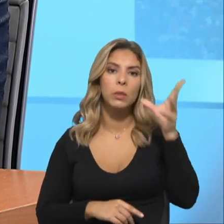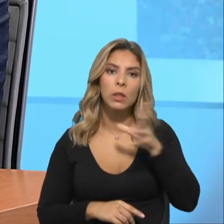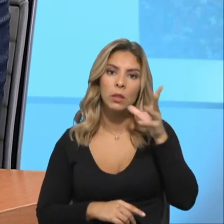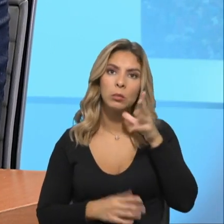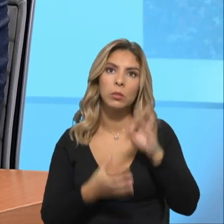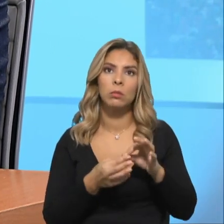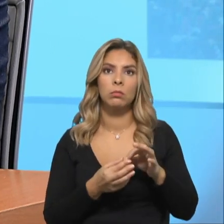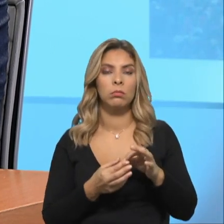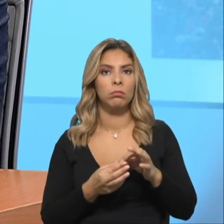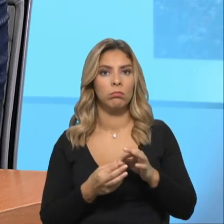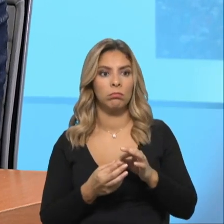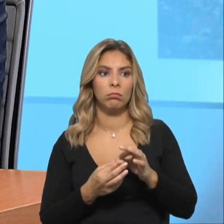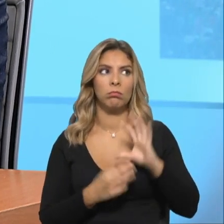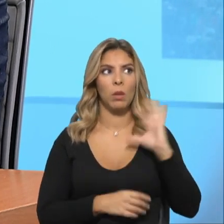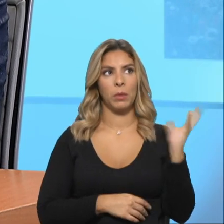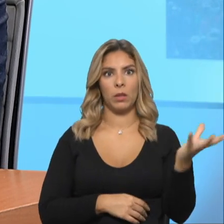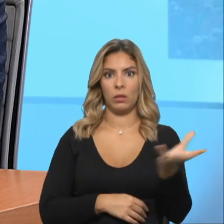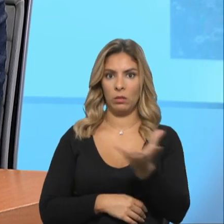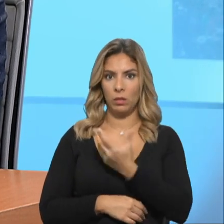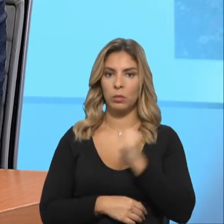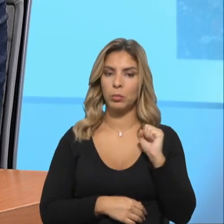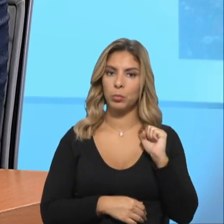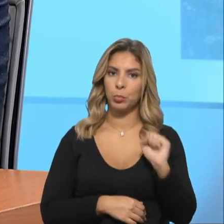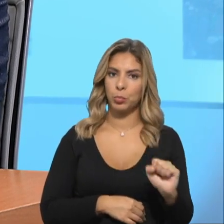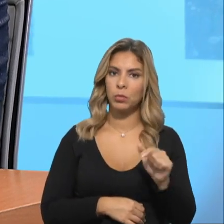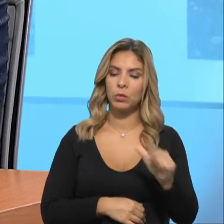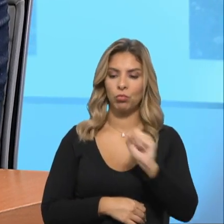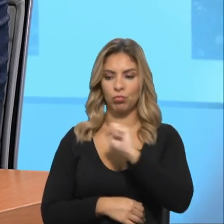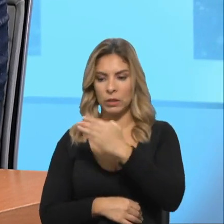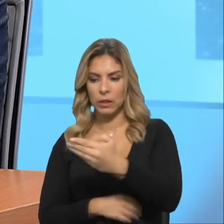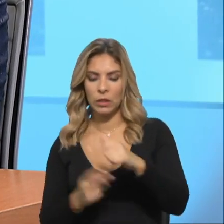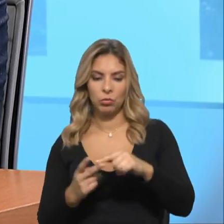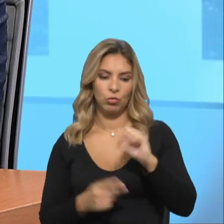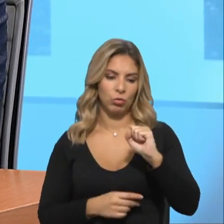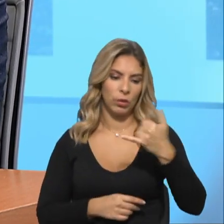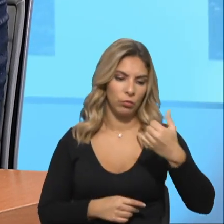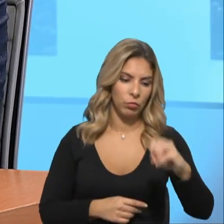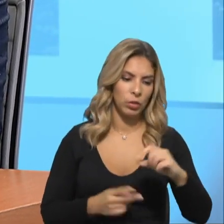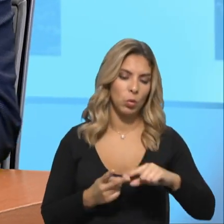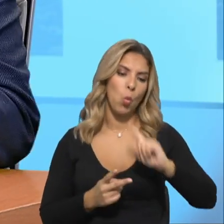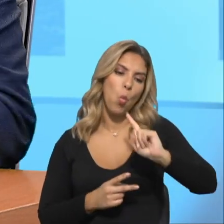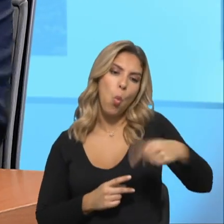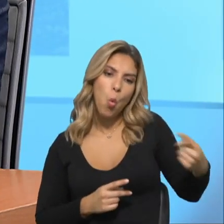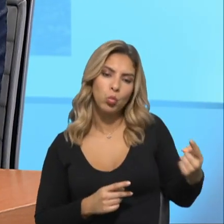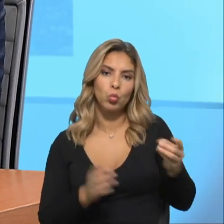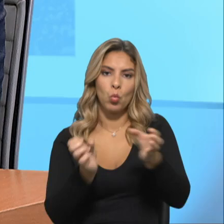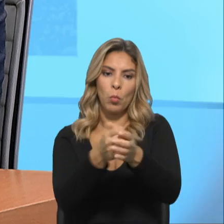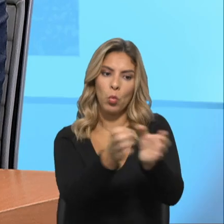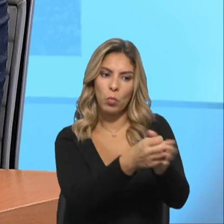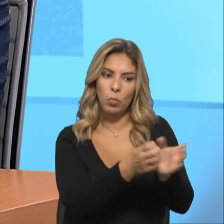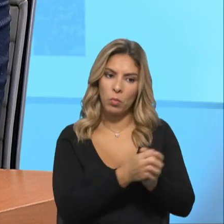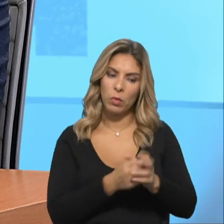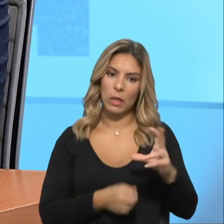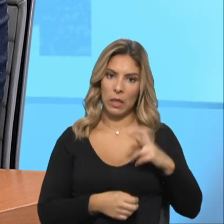negociação climática. Apesar dos instrumentos financeiros que o G7, o G20 e outros grandes grupos de países ricos